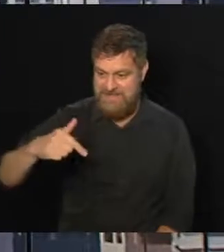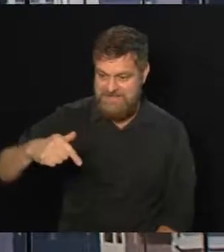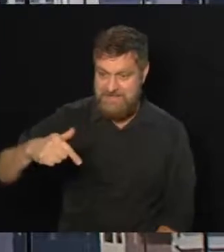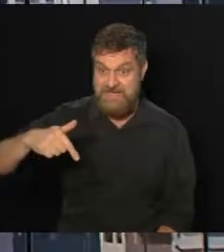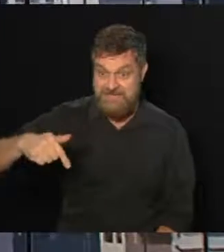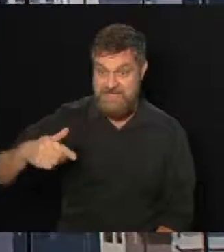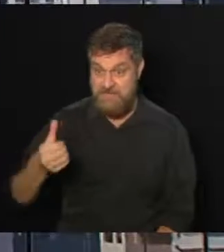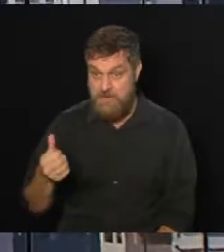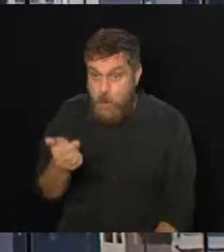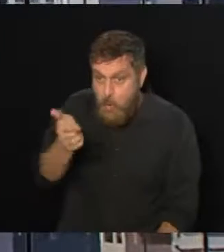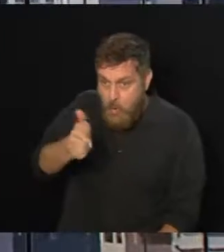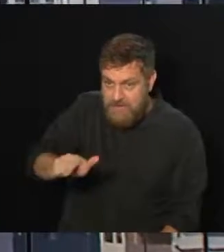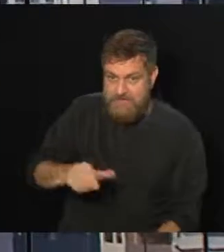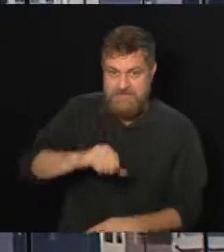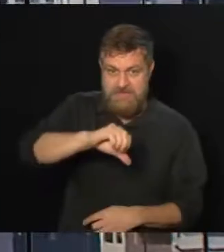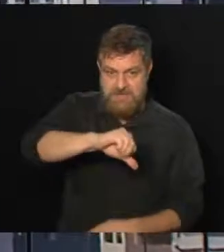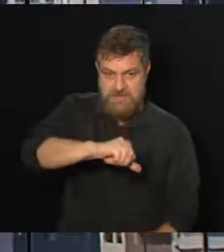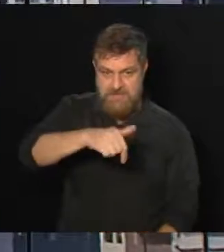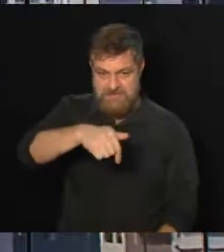97829-3776. Vou repetir,